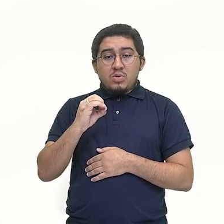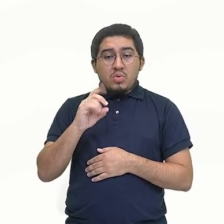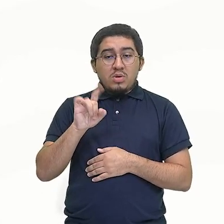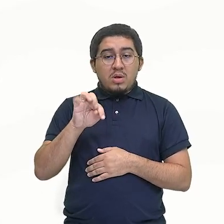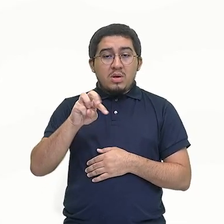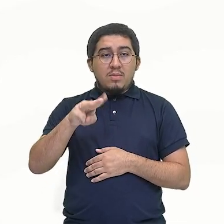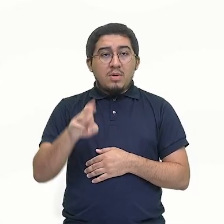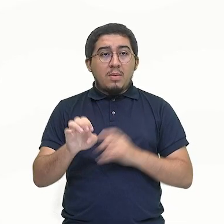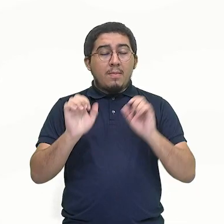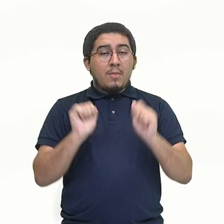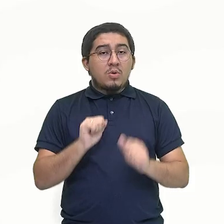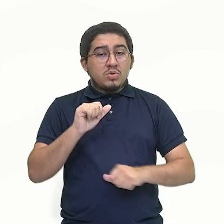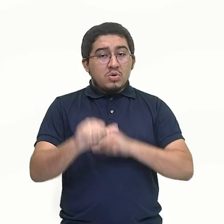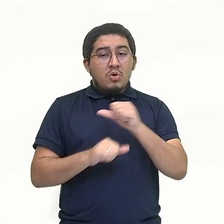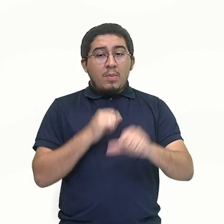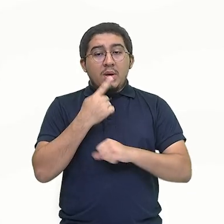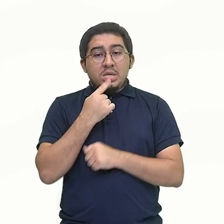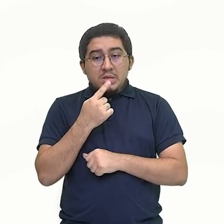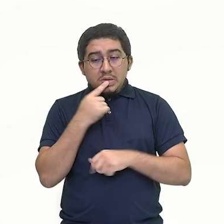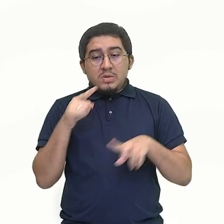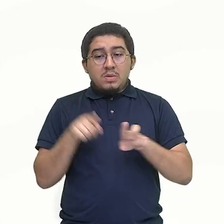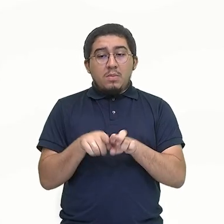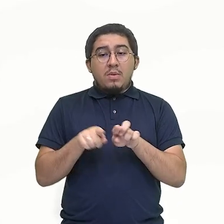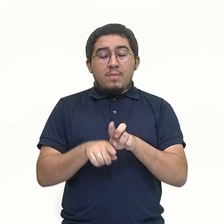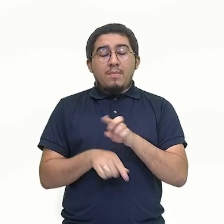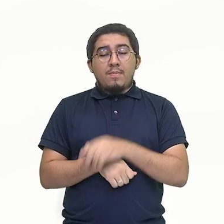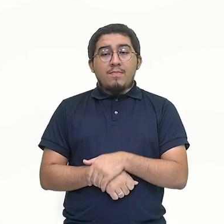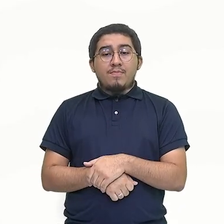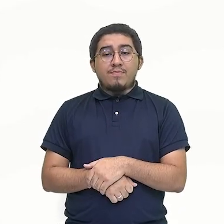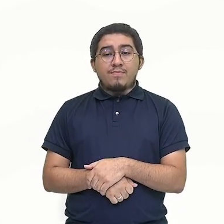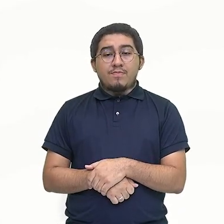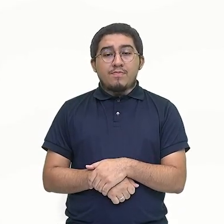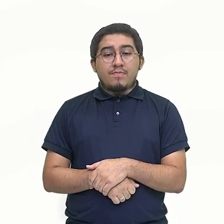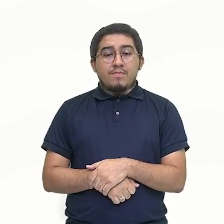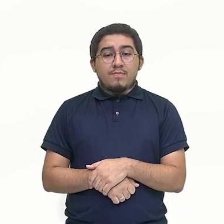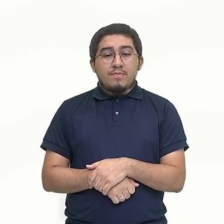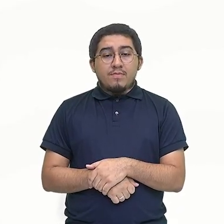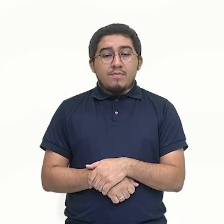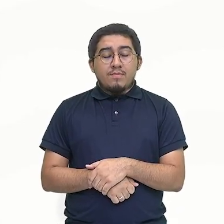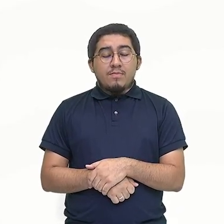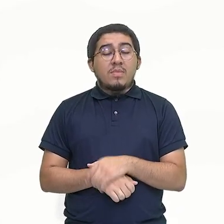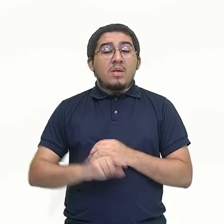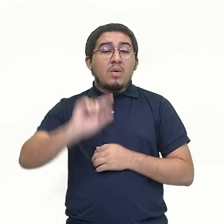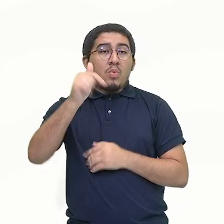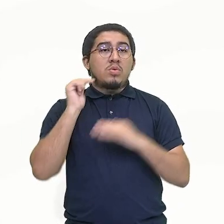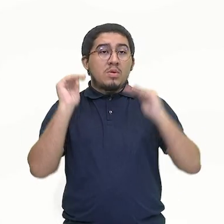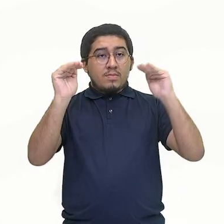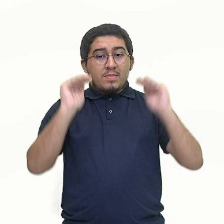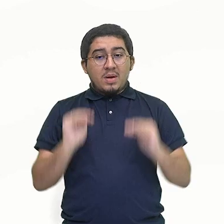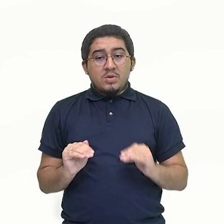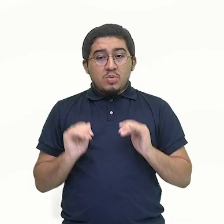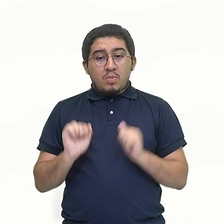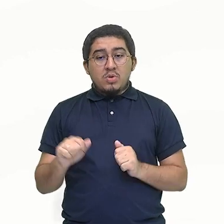células da linhagem sanguínea, a exemplo das hemácias. Já as células da ectoderme podem